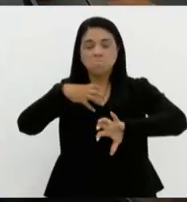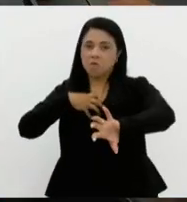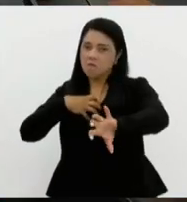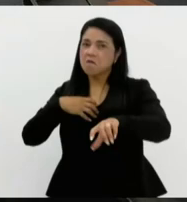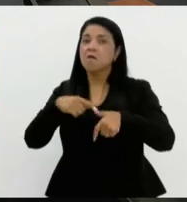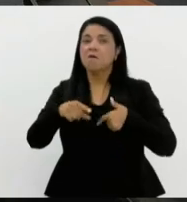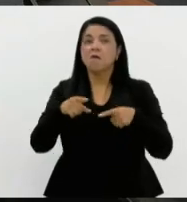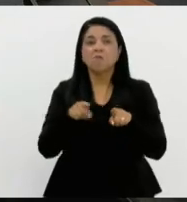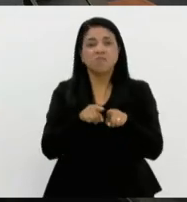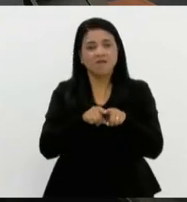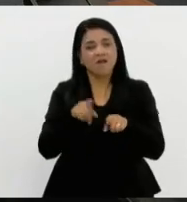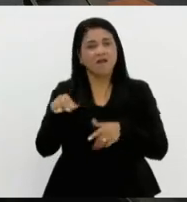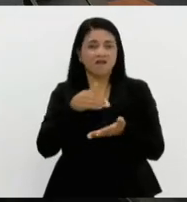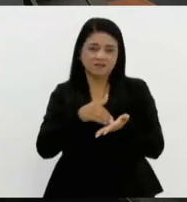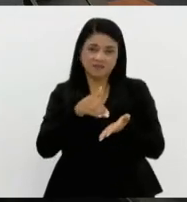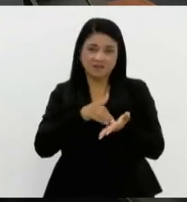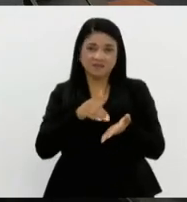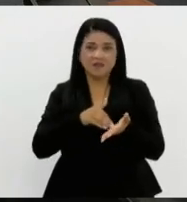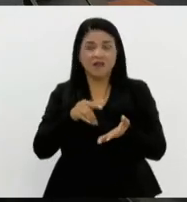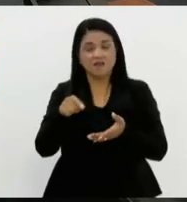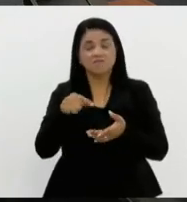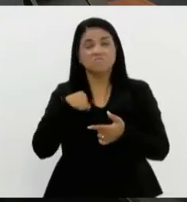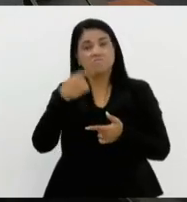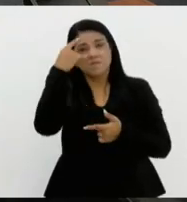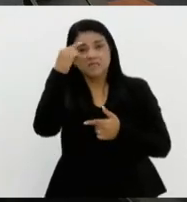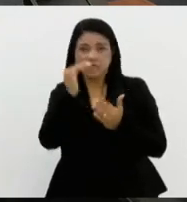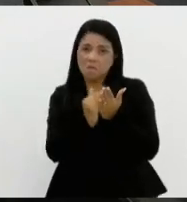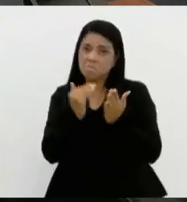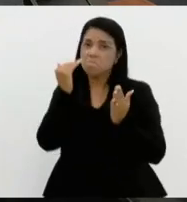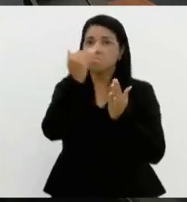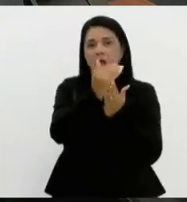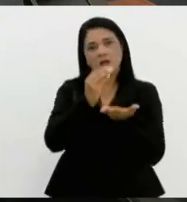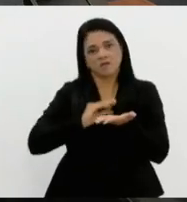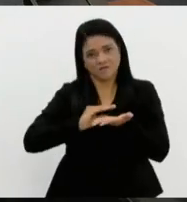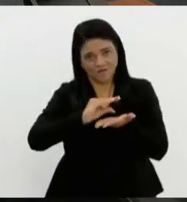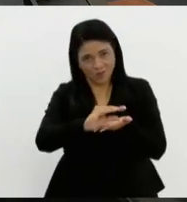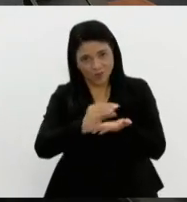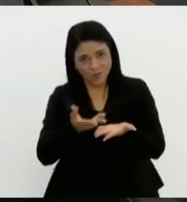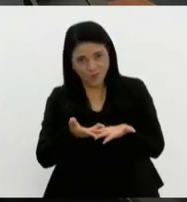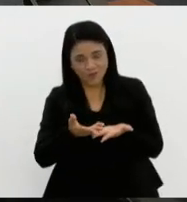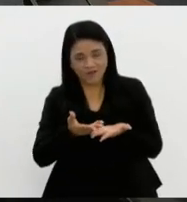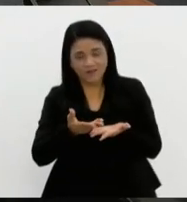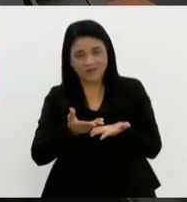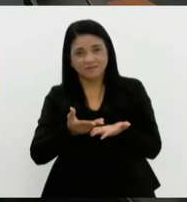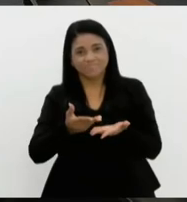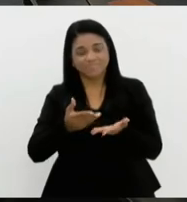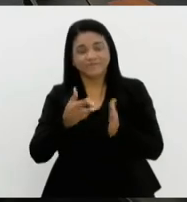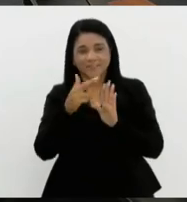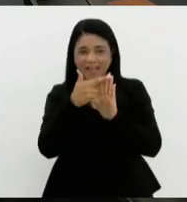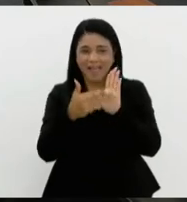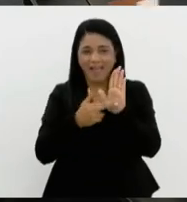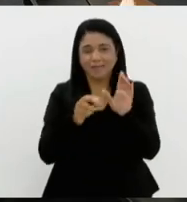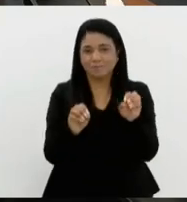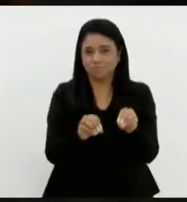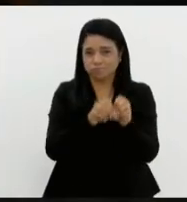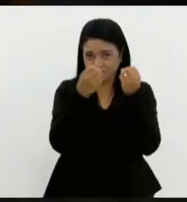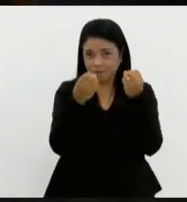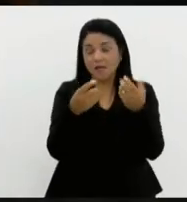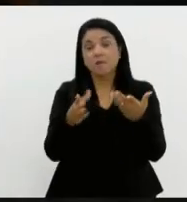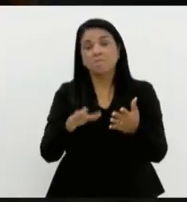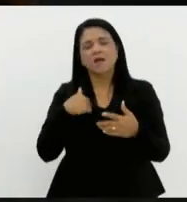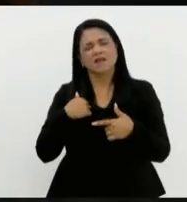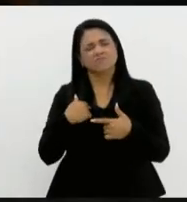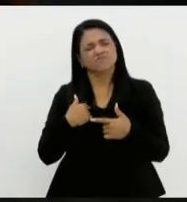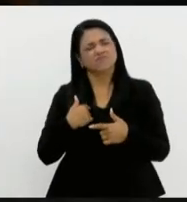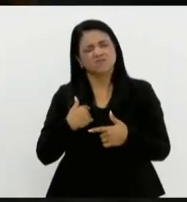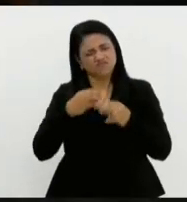que às vezes a demanda vai ultrapassar, né, o que se espera e aí acaba fugindo um pouco a regra. Mas eu tenho certeza que a gente não vai ter